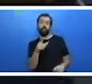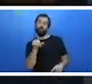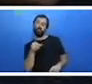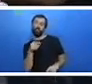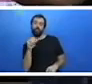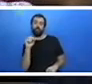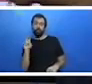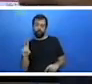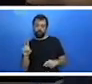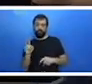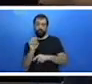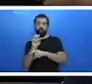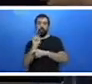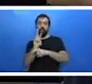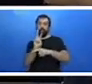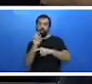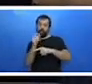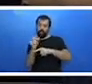pouquinho.